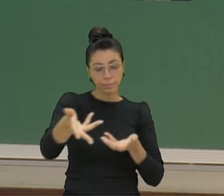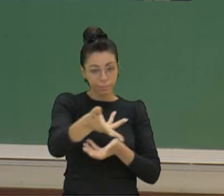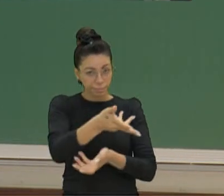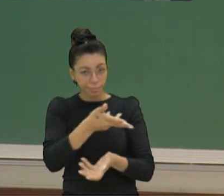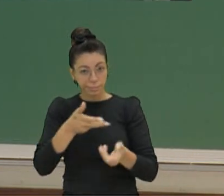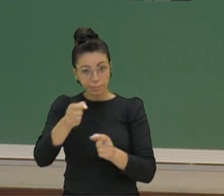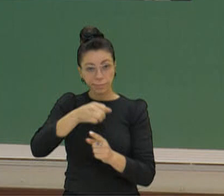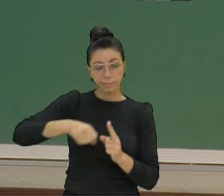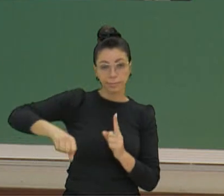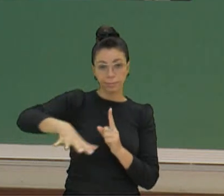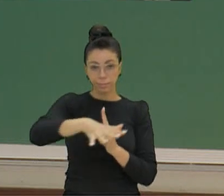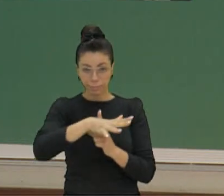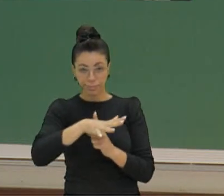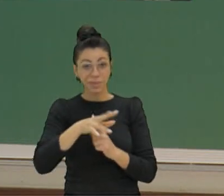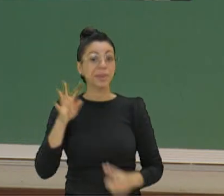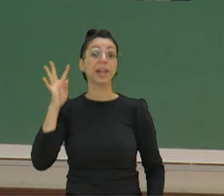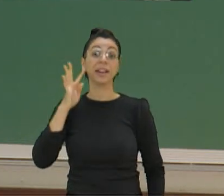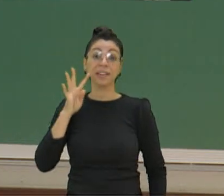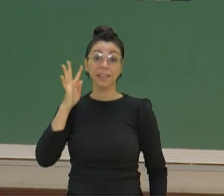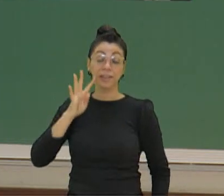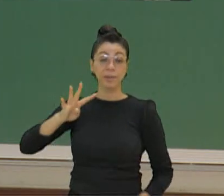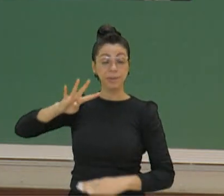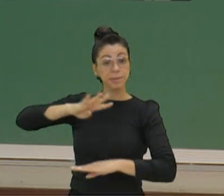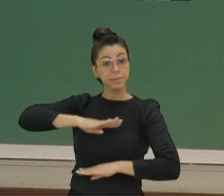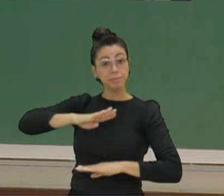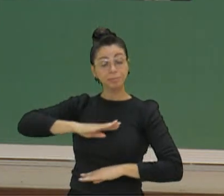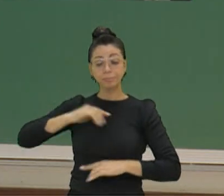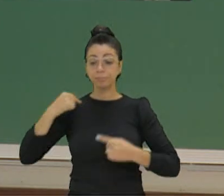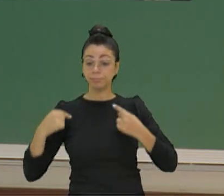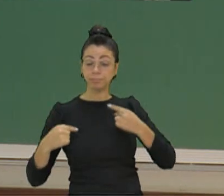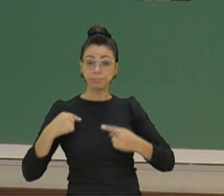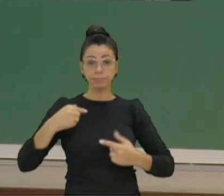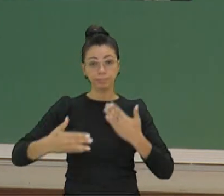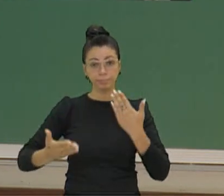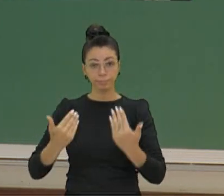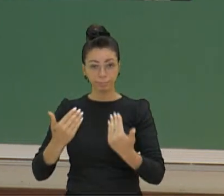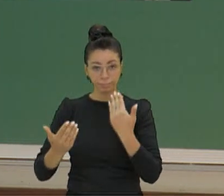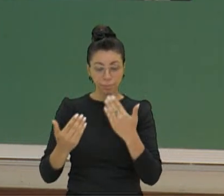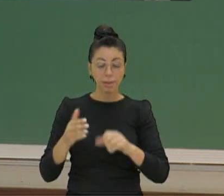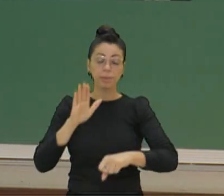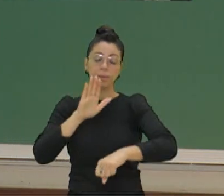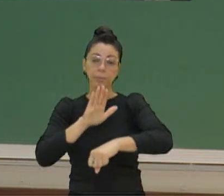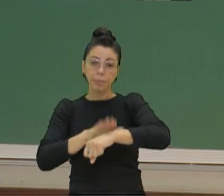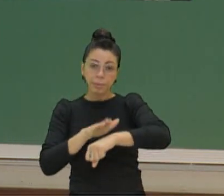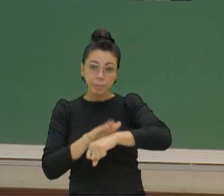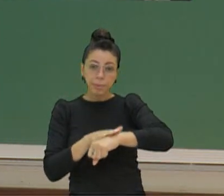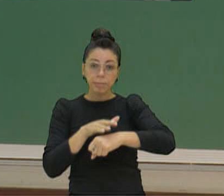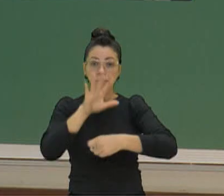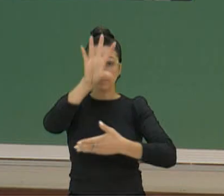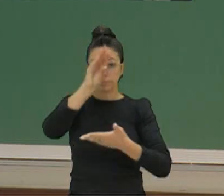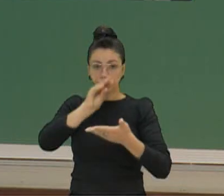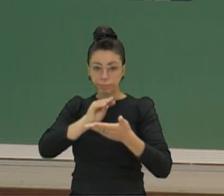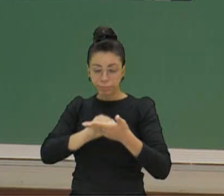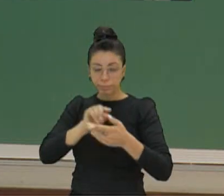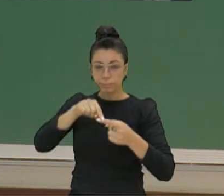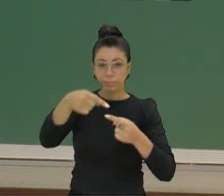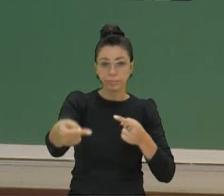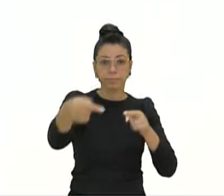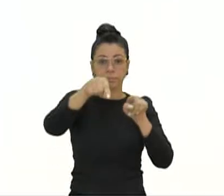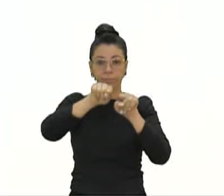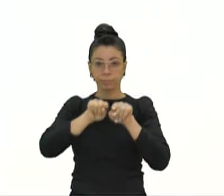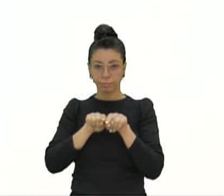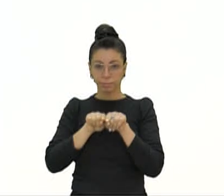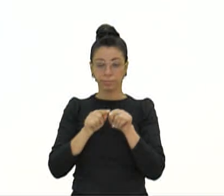com a sociedade. Legal essa situação e discutir essa situação. Então, eu vou dar um tempinho para vocês corrigirem e eu já volto.